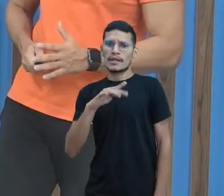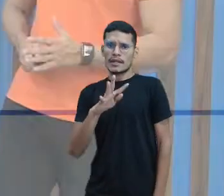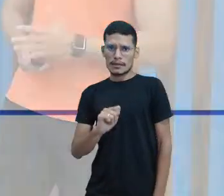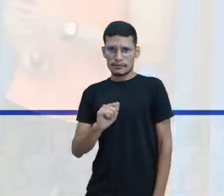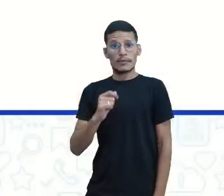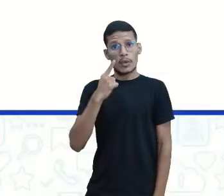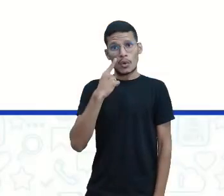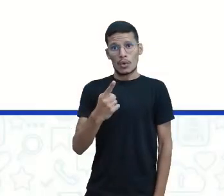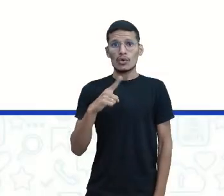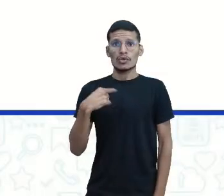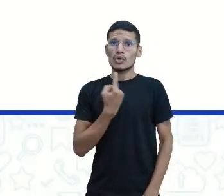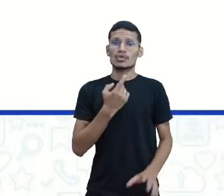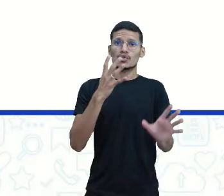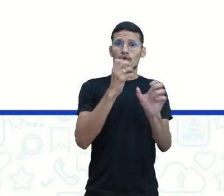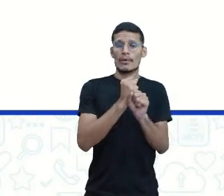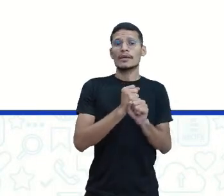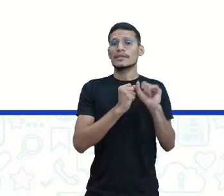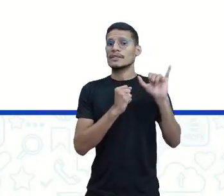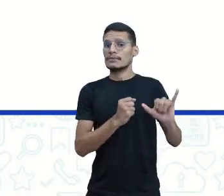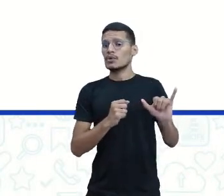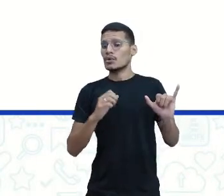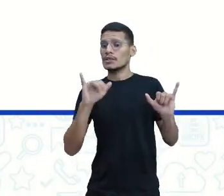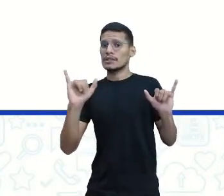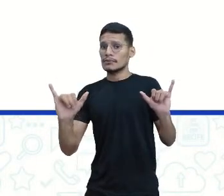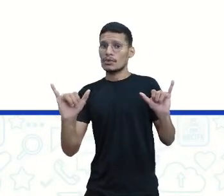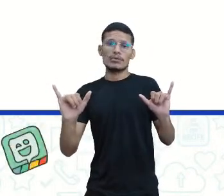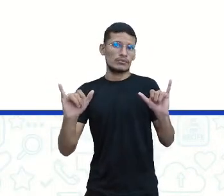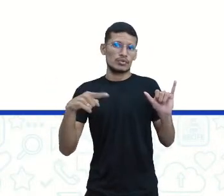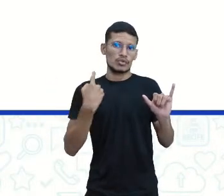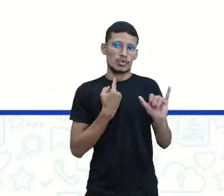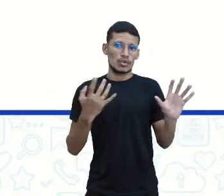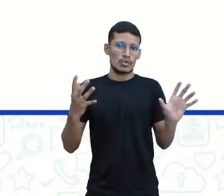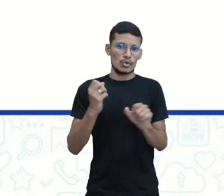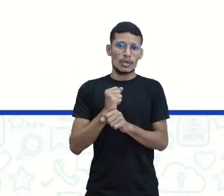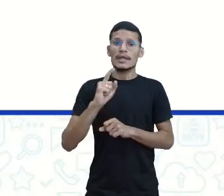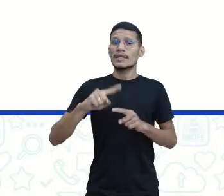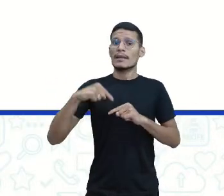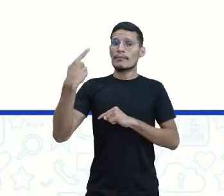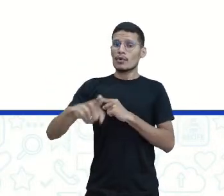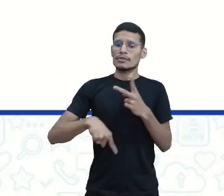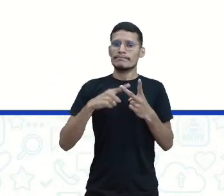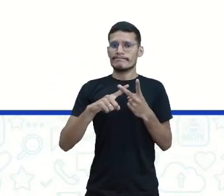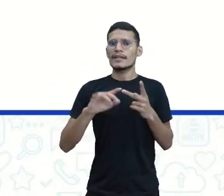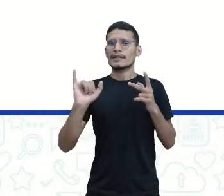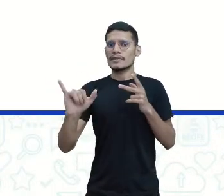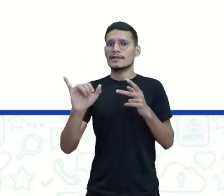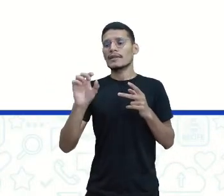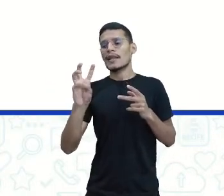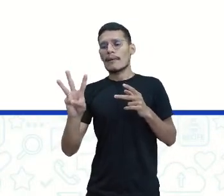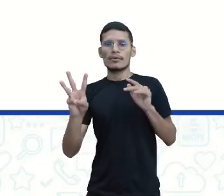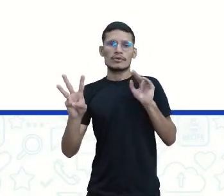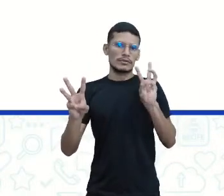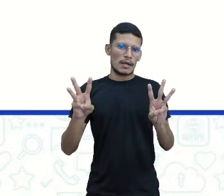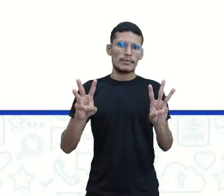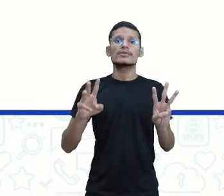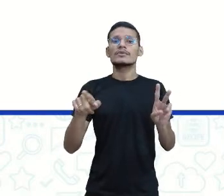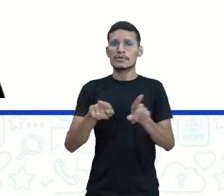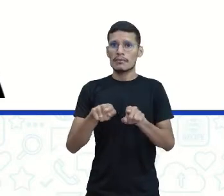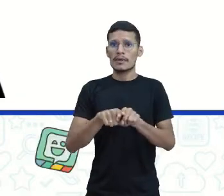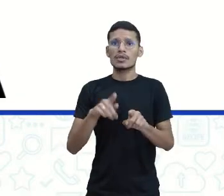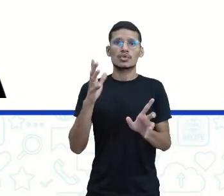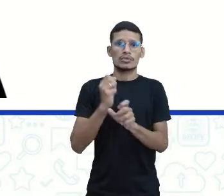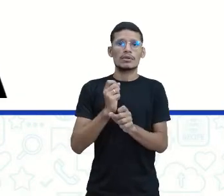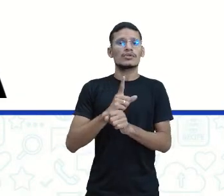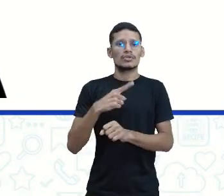comigo, ó. A gente vai somar o y com o y, certo? E vamos somar o w com w. E a parte numérica também a